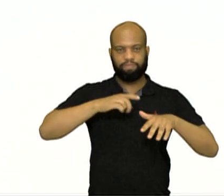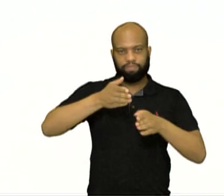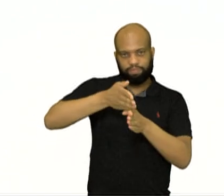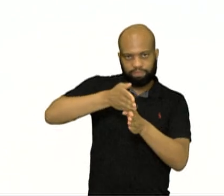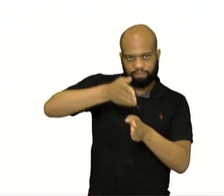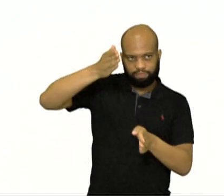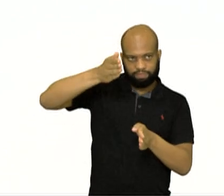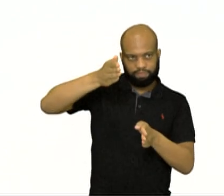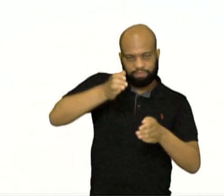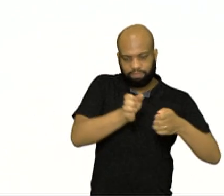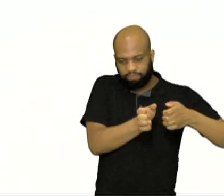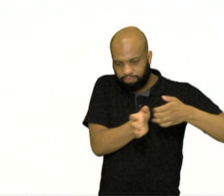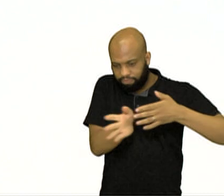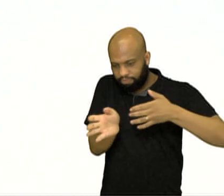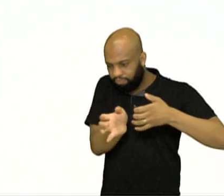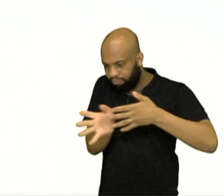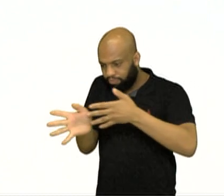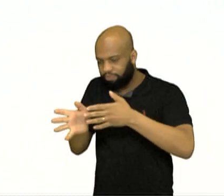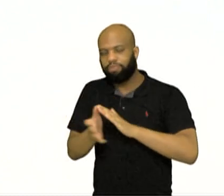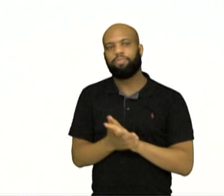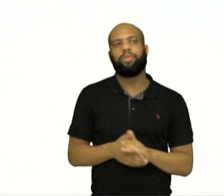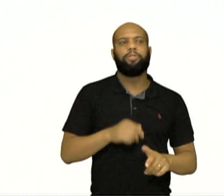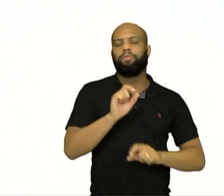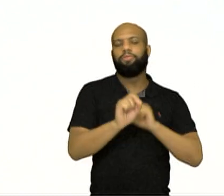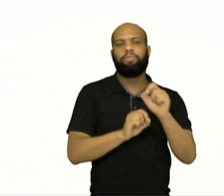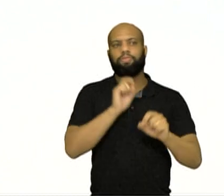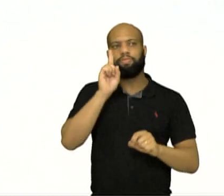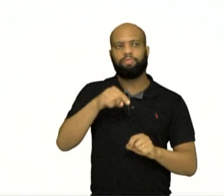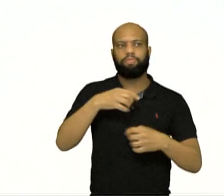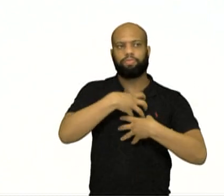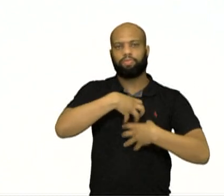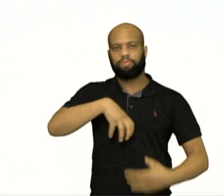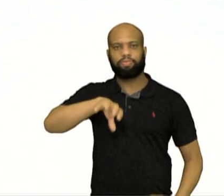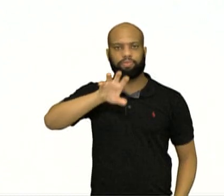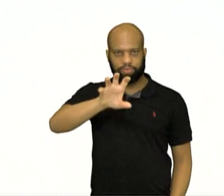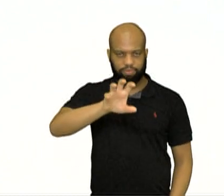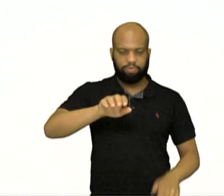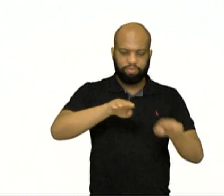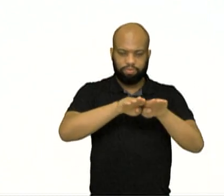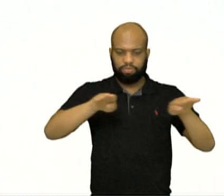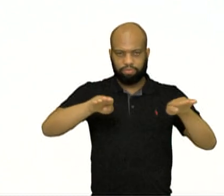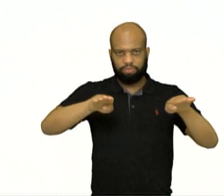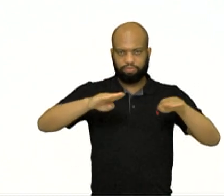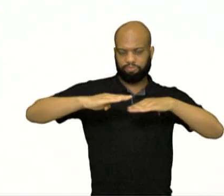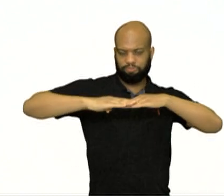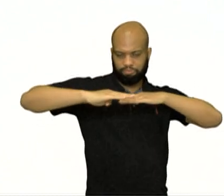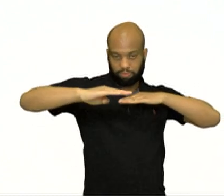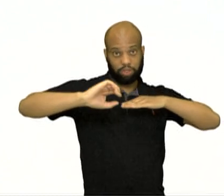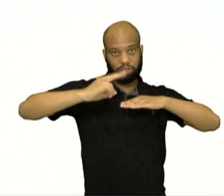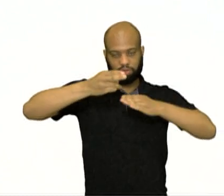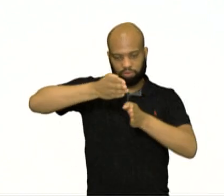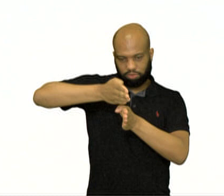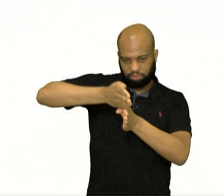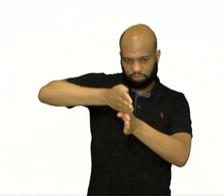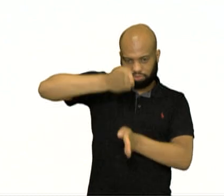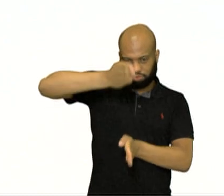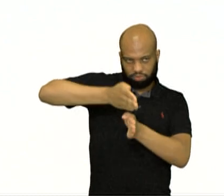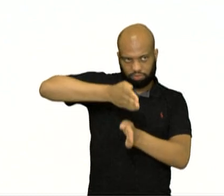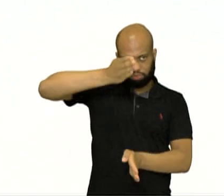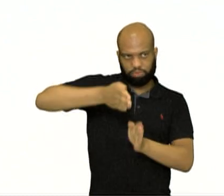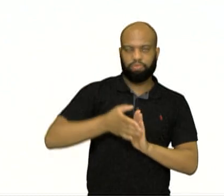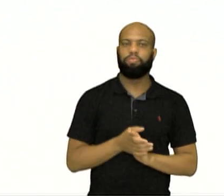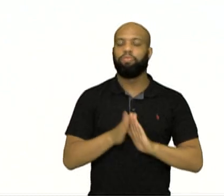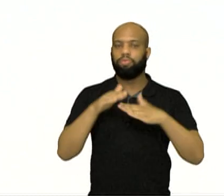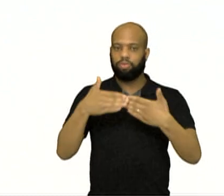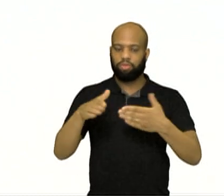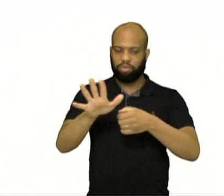seguinte, primeira coisa, o que é uma superfície equipotencial? Primeiro que o nosso desenho aqui está em duas dimensões, mas a carga elétrica é uma esfera.